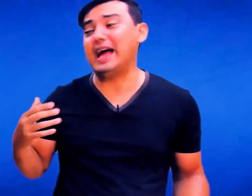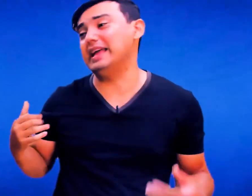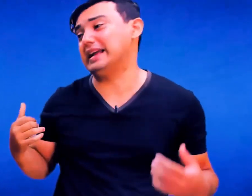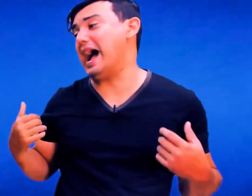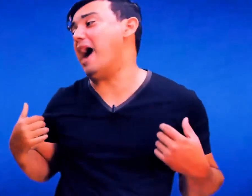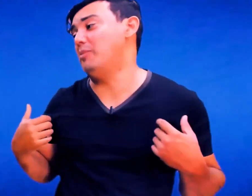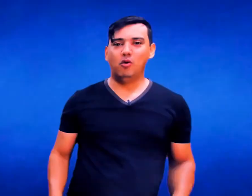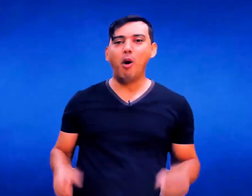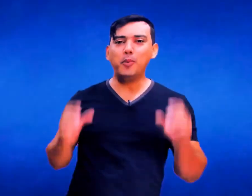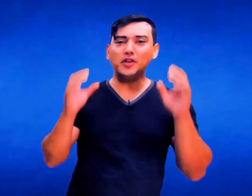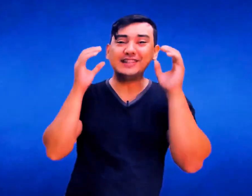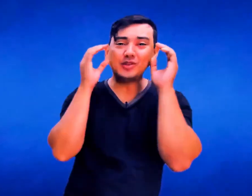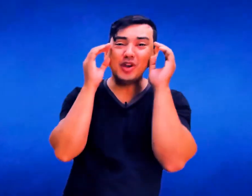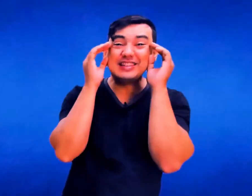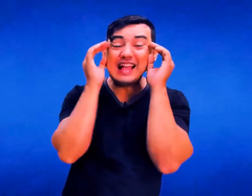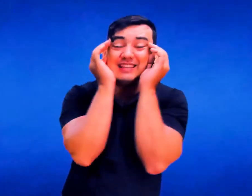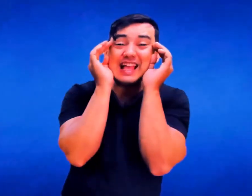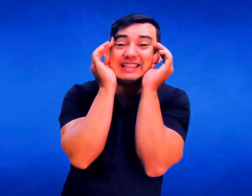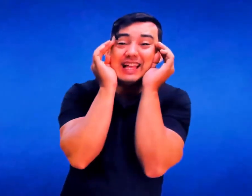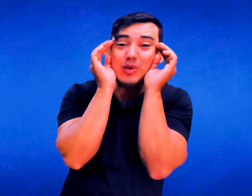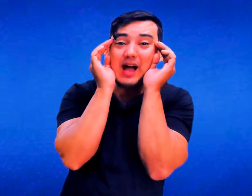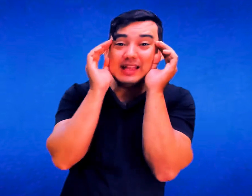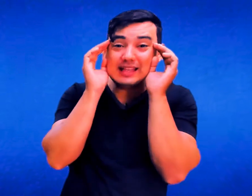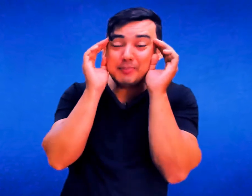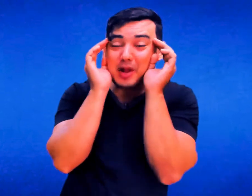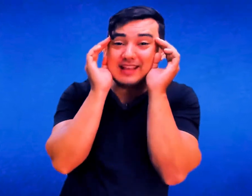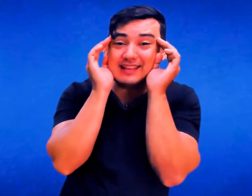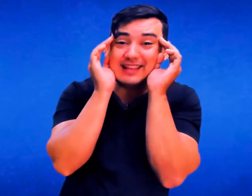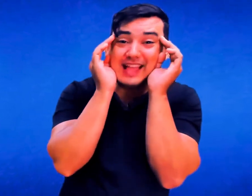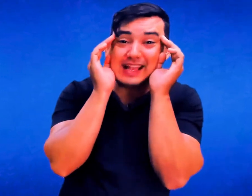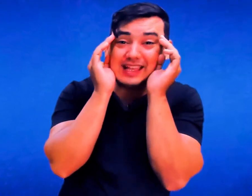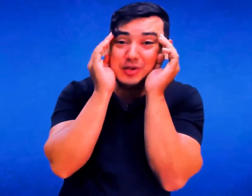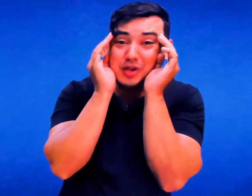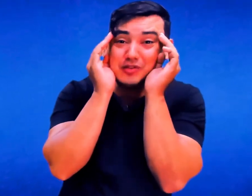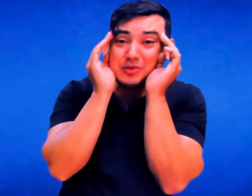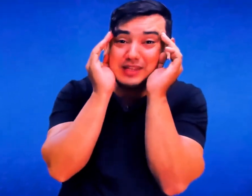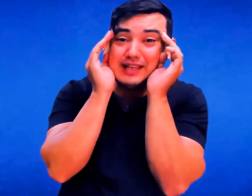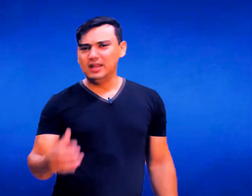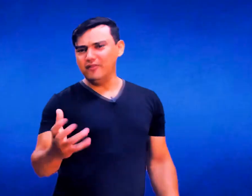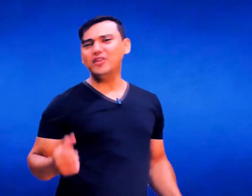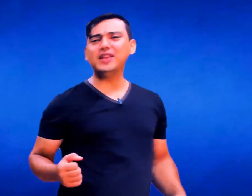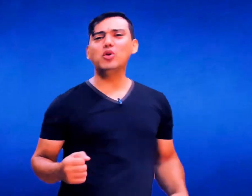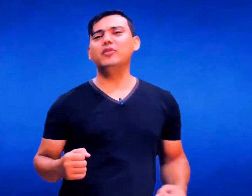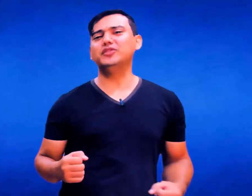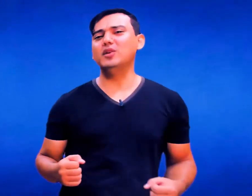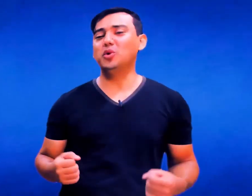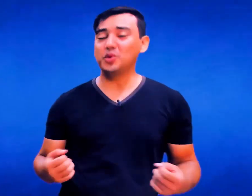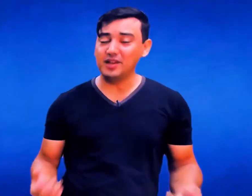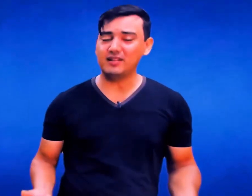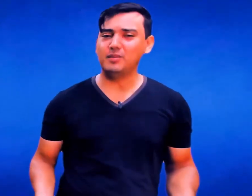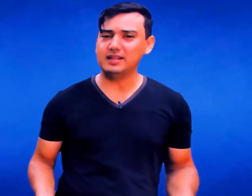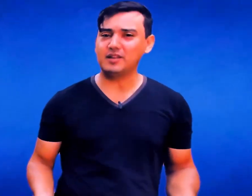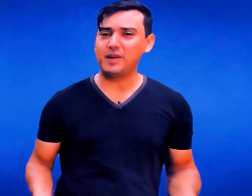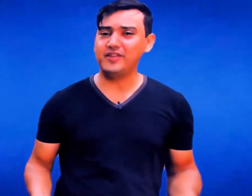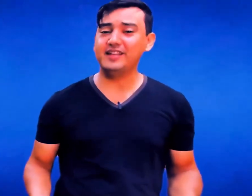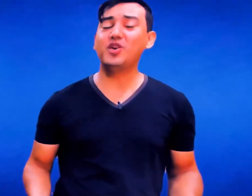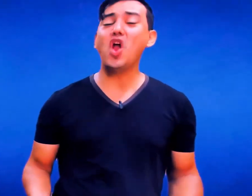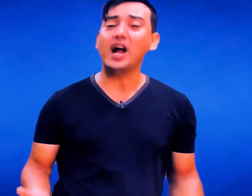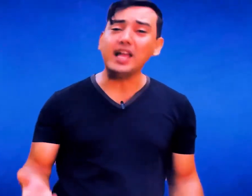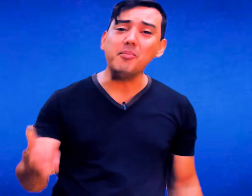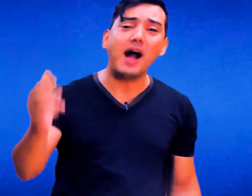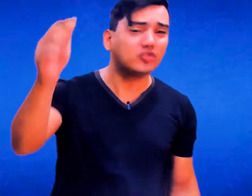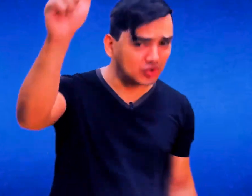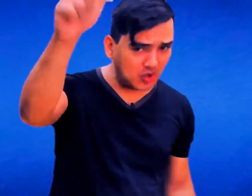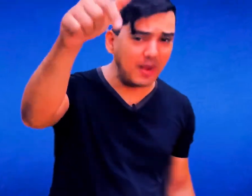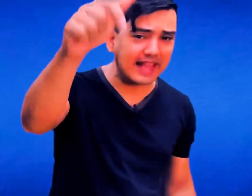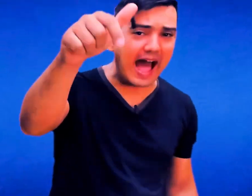assim? Pera aí, calma. O meu processador está esquentando ainda e processando aquilo que eu escutei. E você, o que você encontrou nesse clipe de trás pra frente?